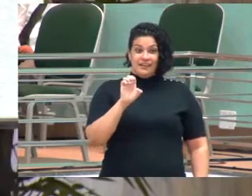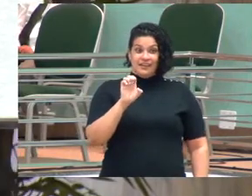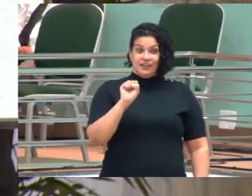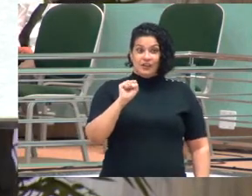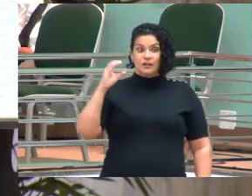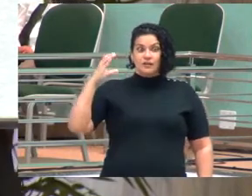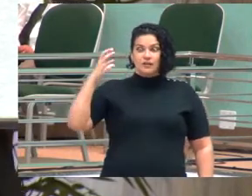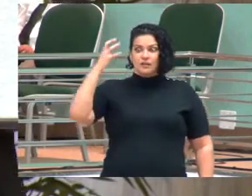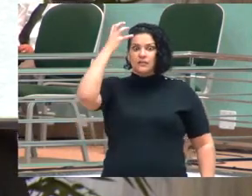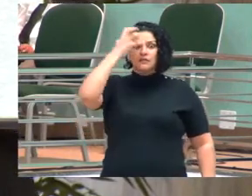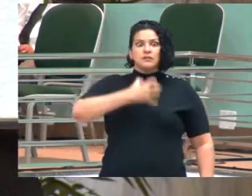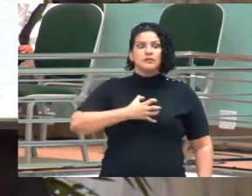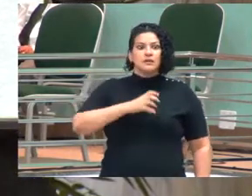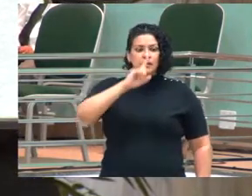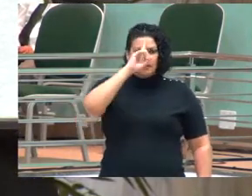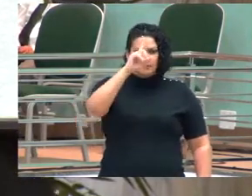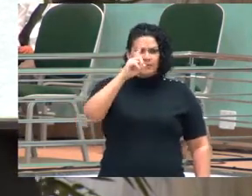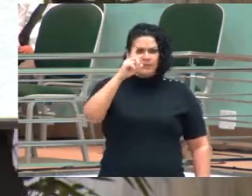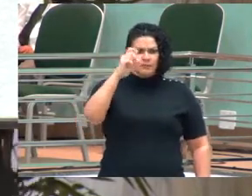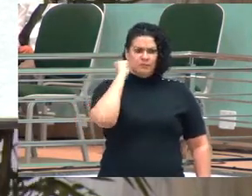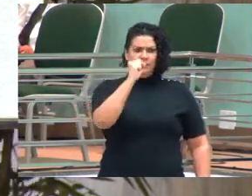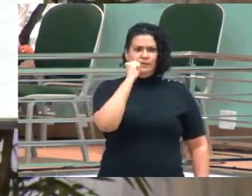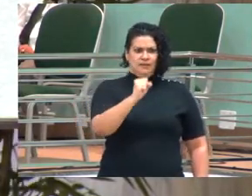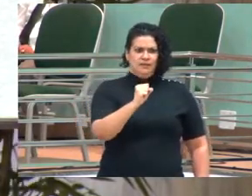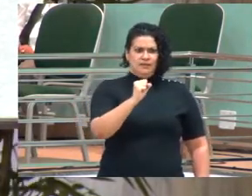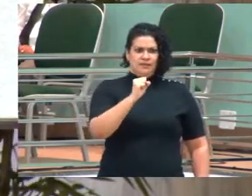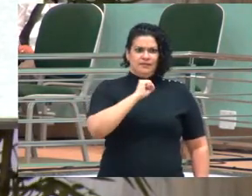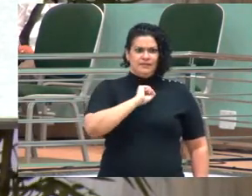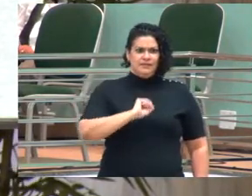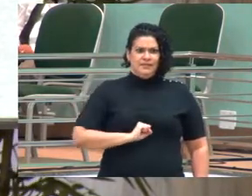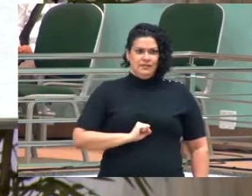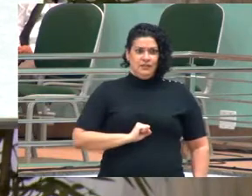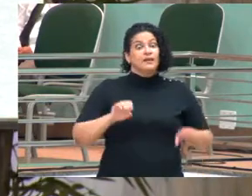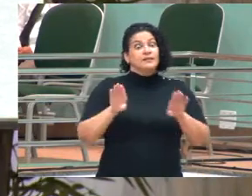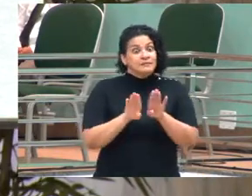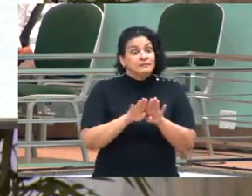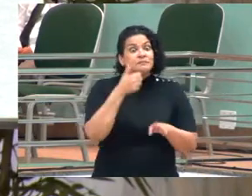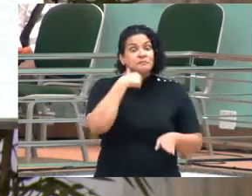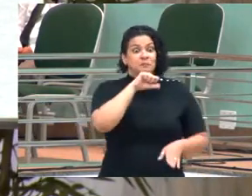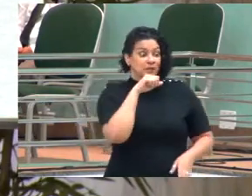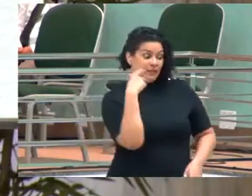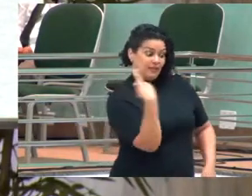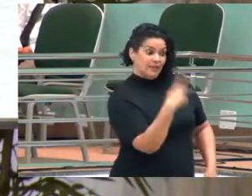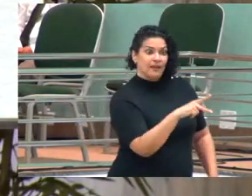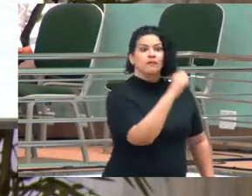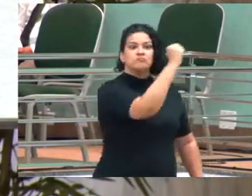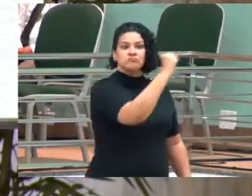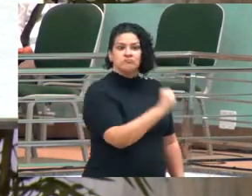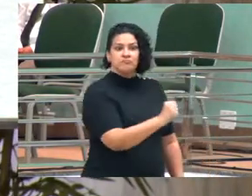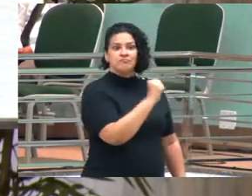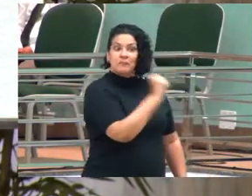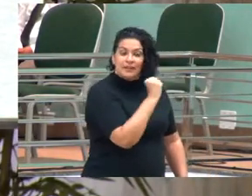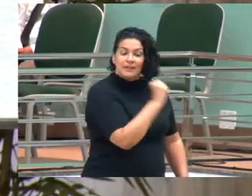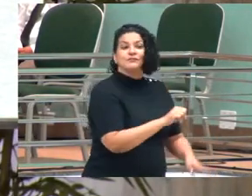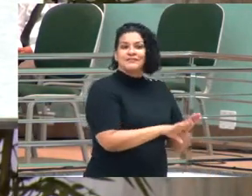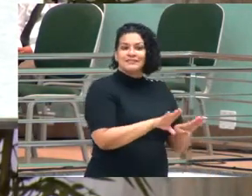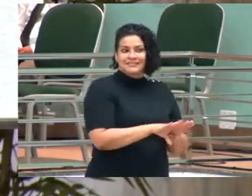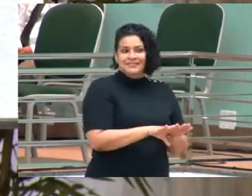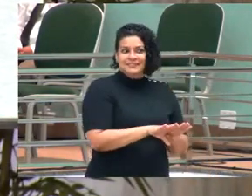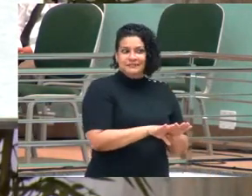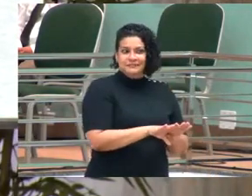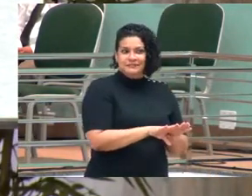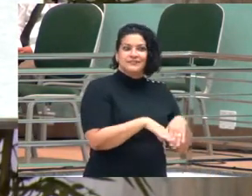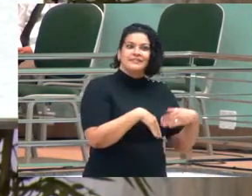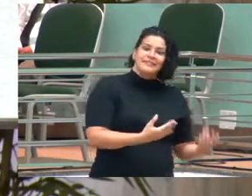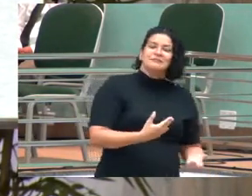Grande mandou uma comitiva para achá-la e matá-la. Ele então vai até Roma. César